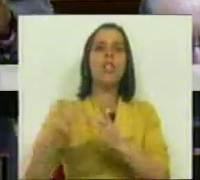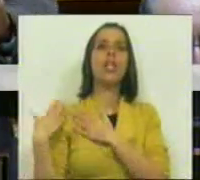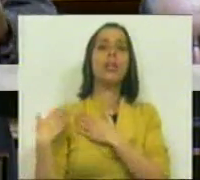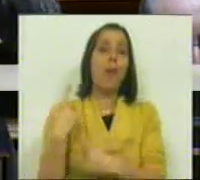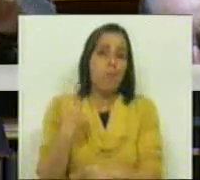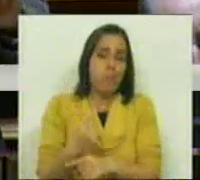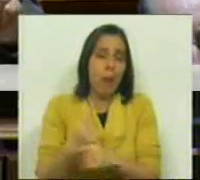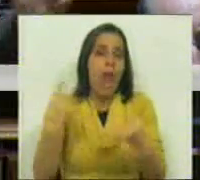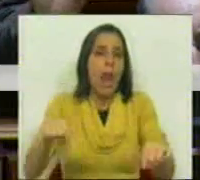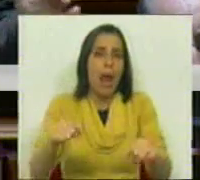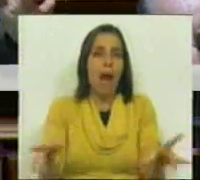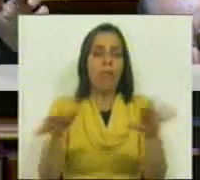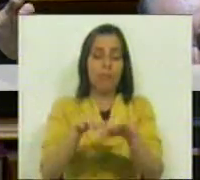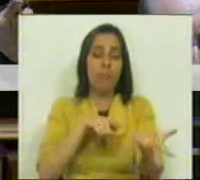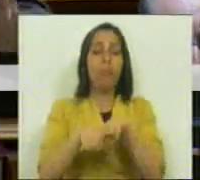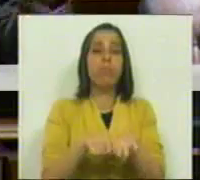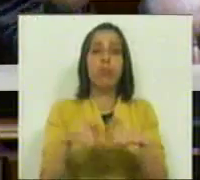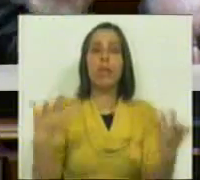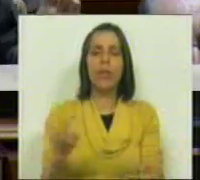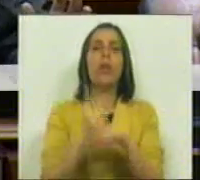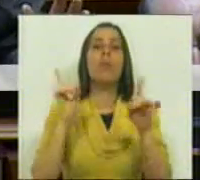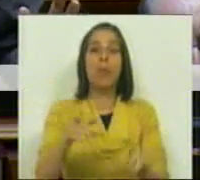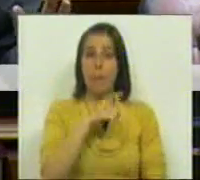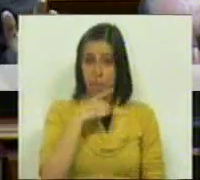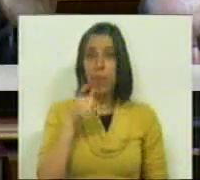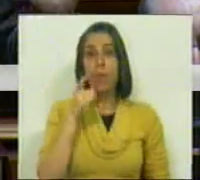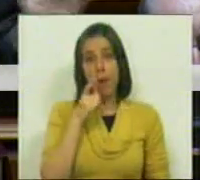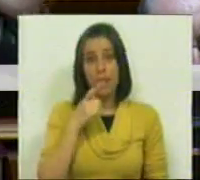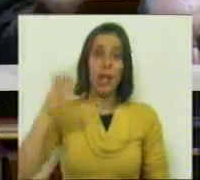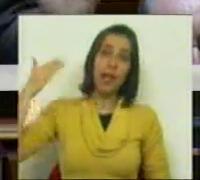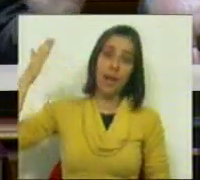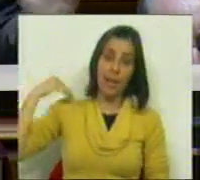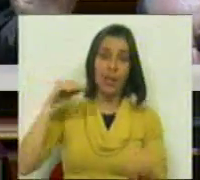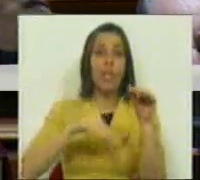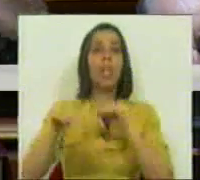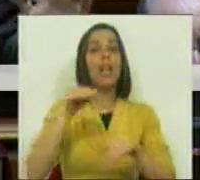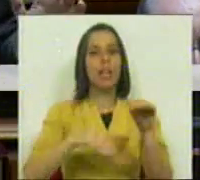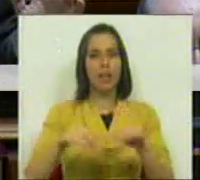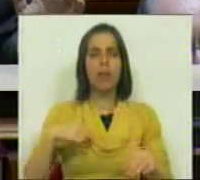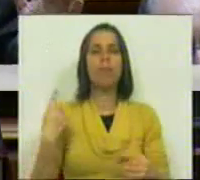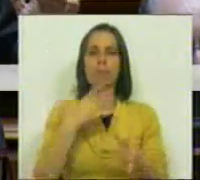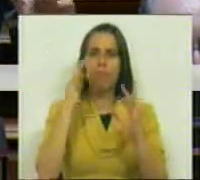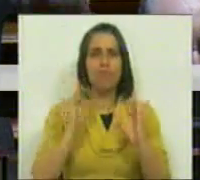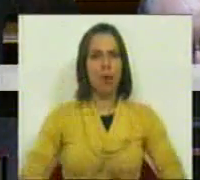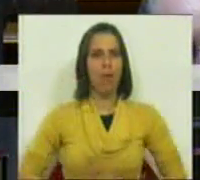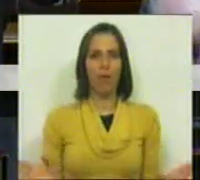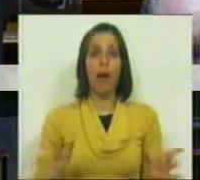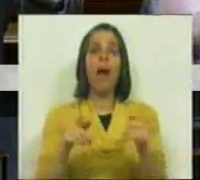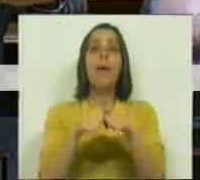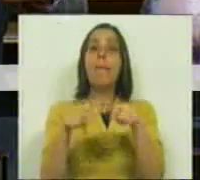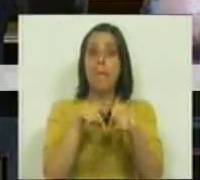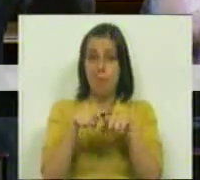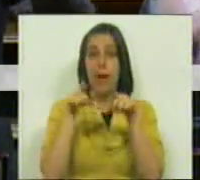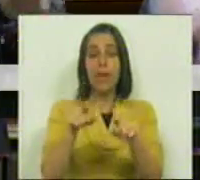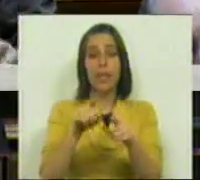que também têm nestas políticas. Porque de promessas anteriores às eleições estamos conversados. São